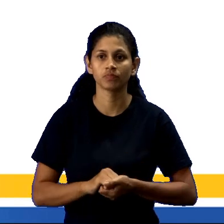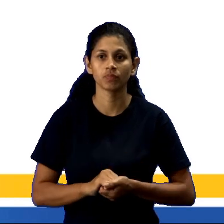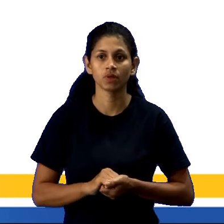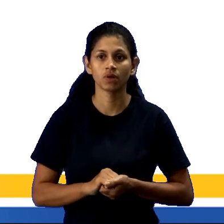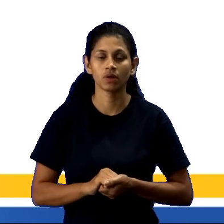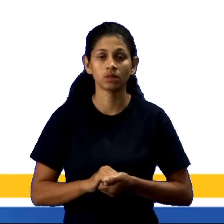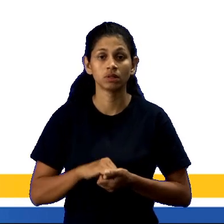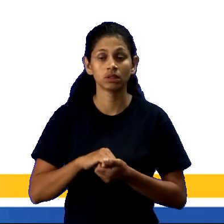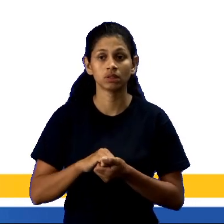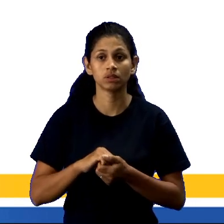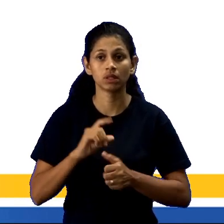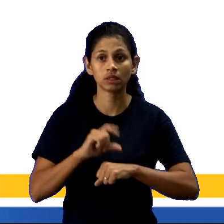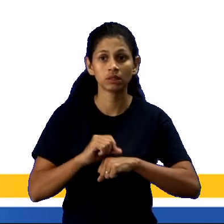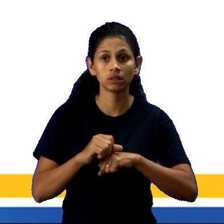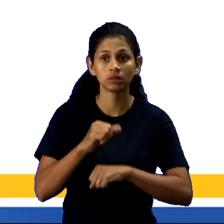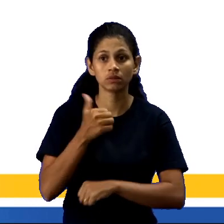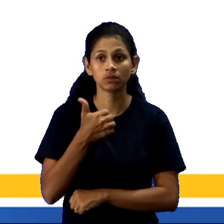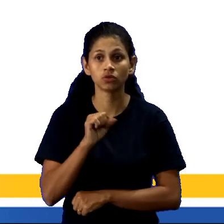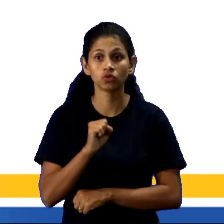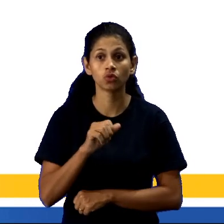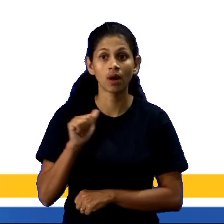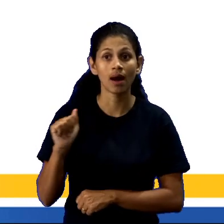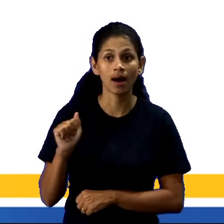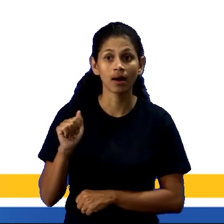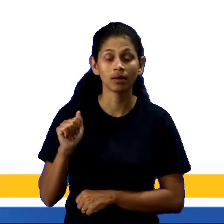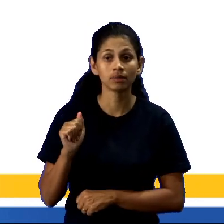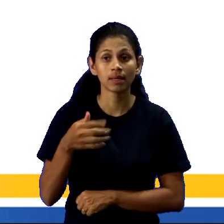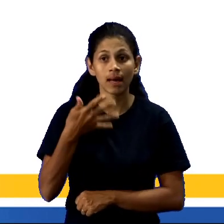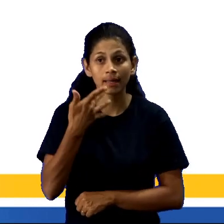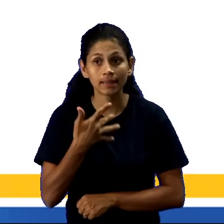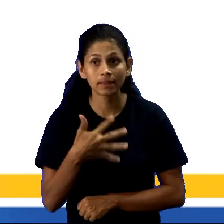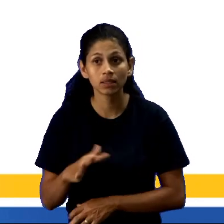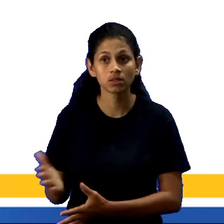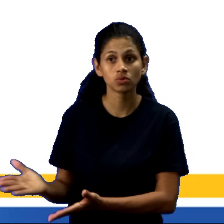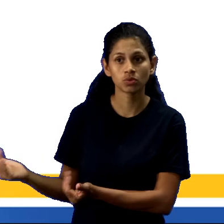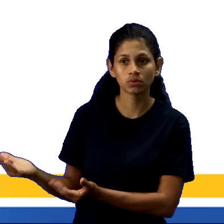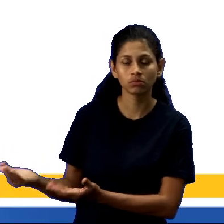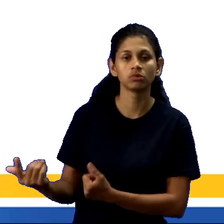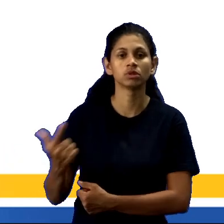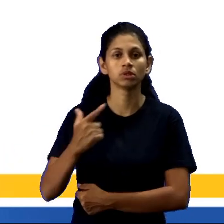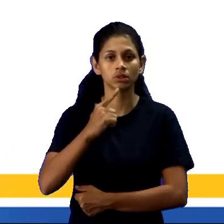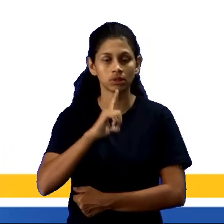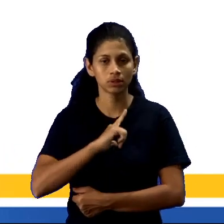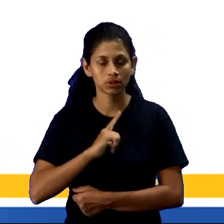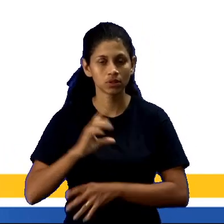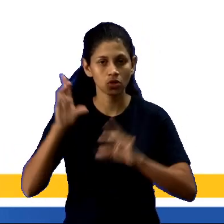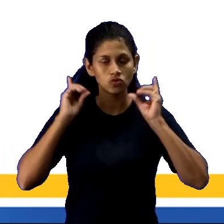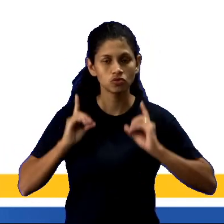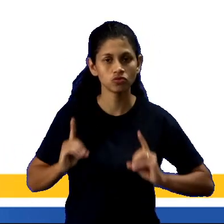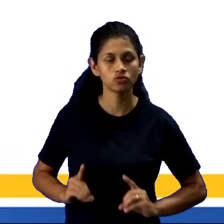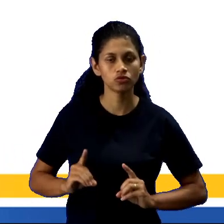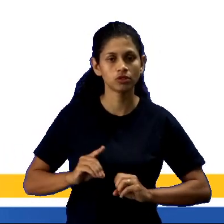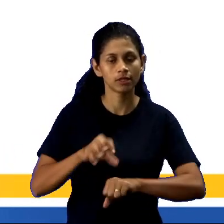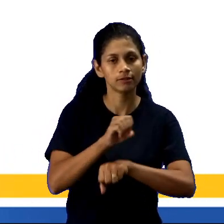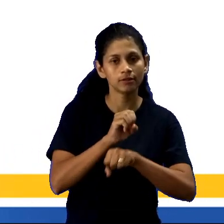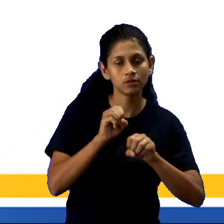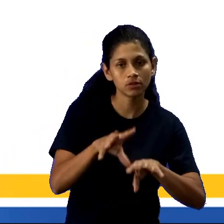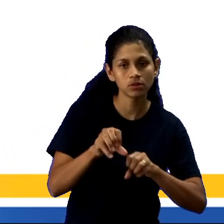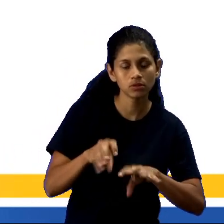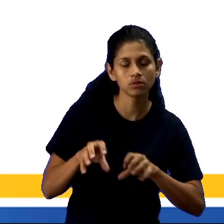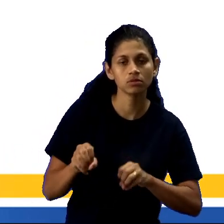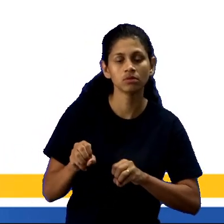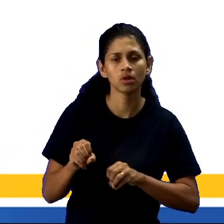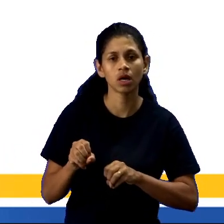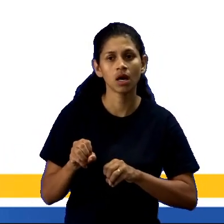artigo 18A. A criança e o adolescente têm o direito de ser educados e cuidados sem o uso de